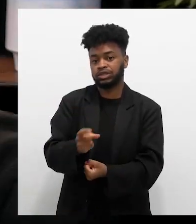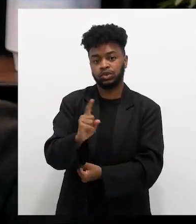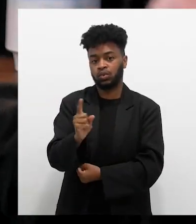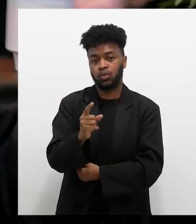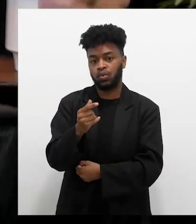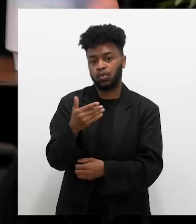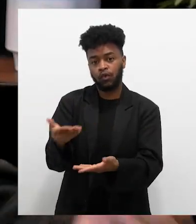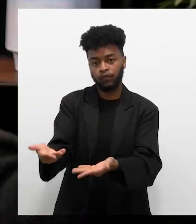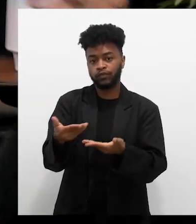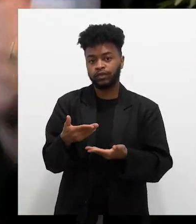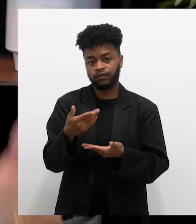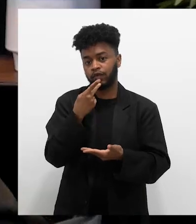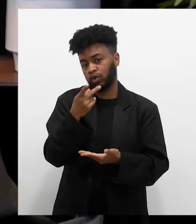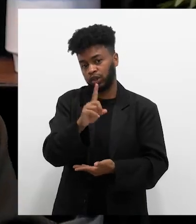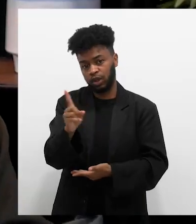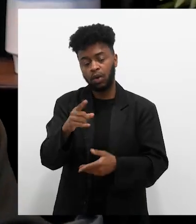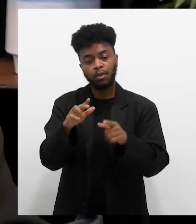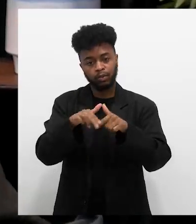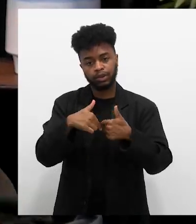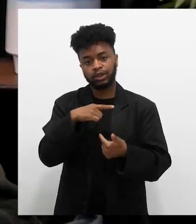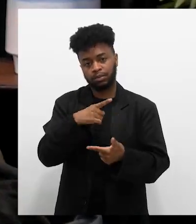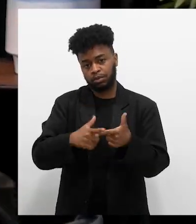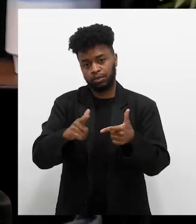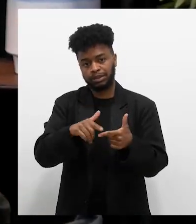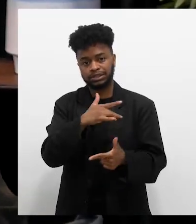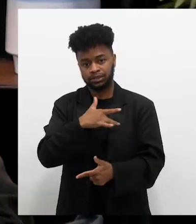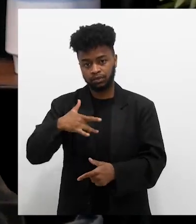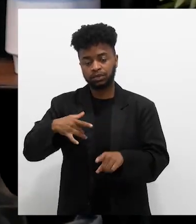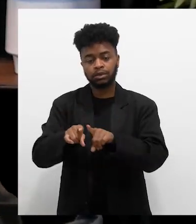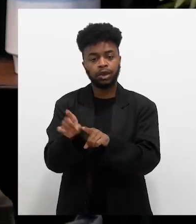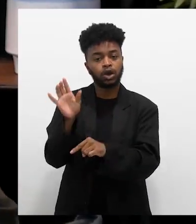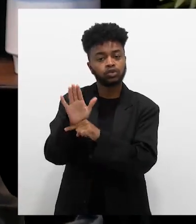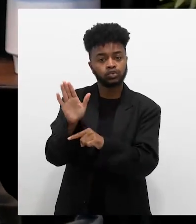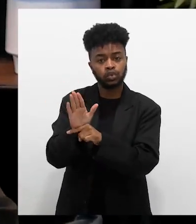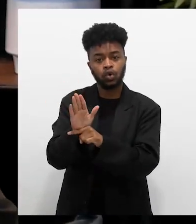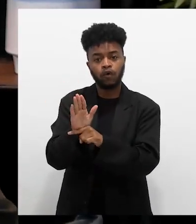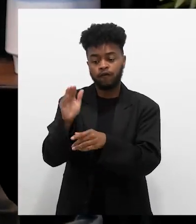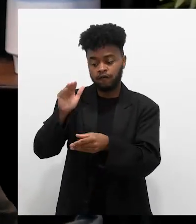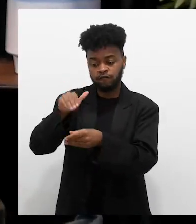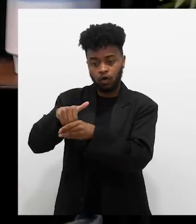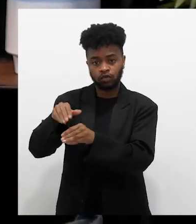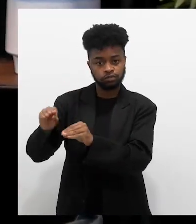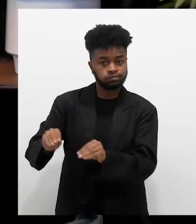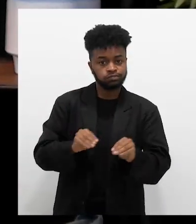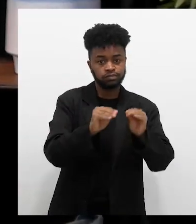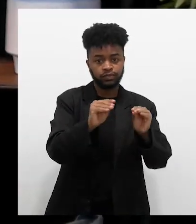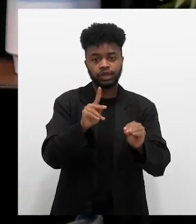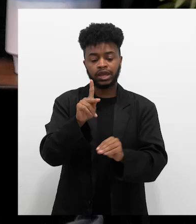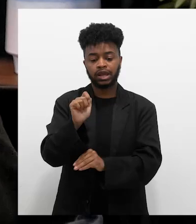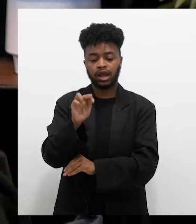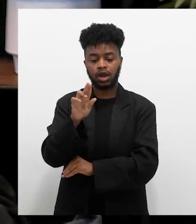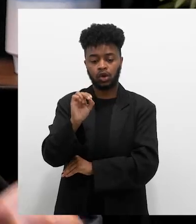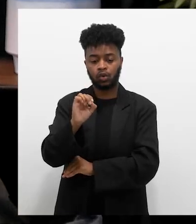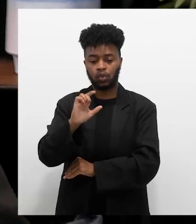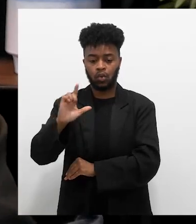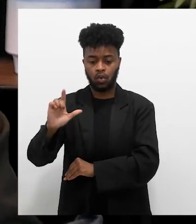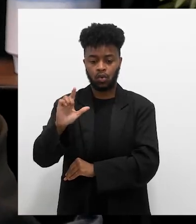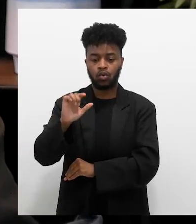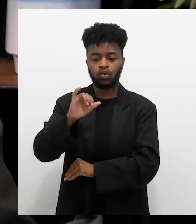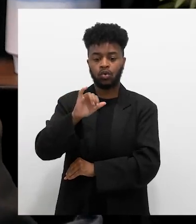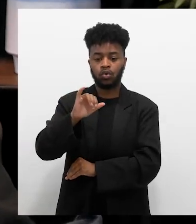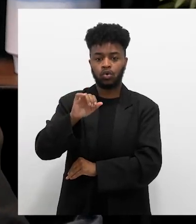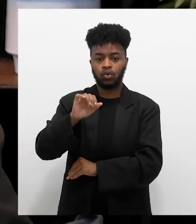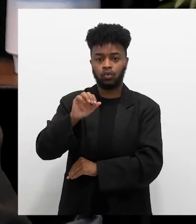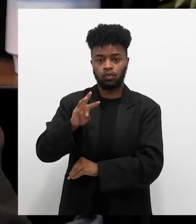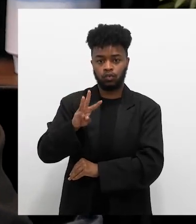se aceitava, disse que não por conta do problema de saúde e teria inclusive ajudado a migrar os votos dele para Karol Wojtyła, que depois veio a ser